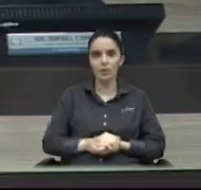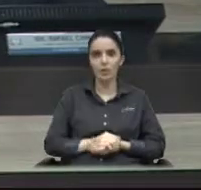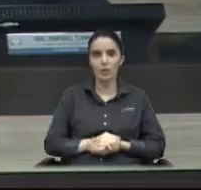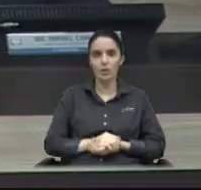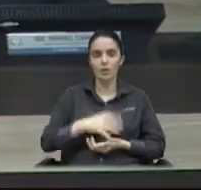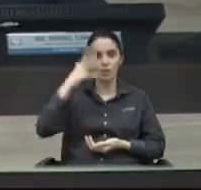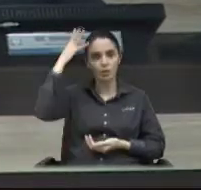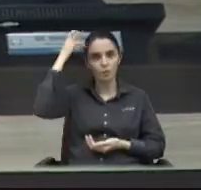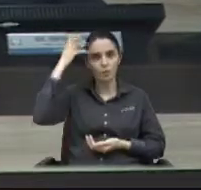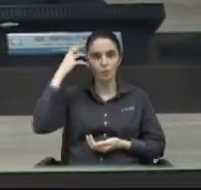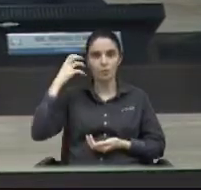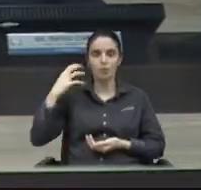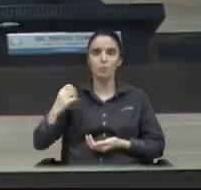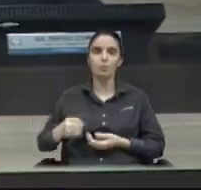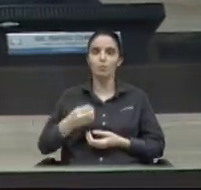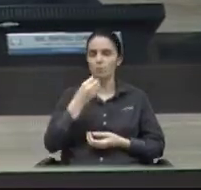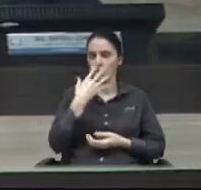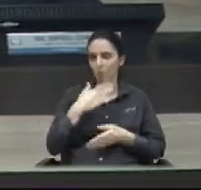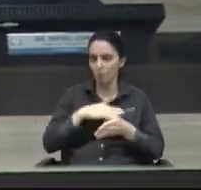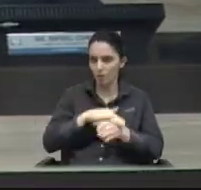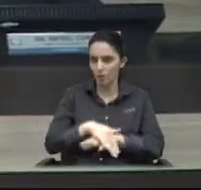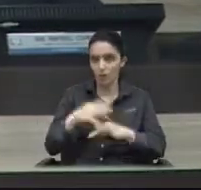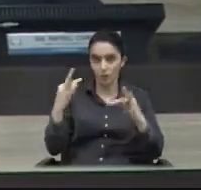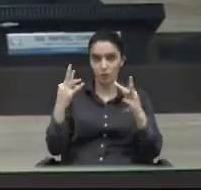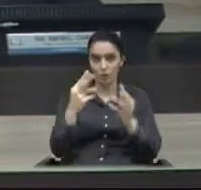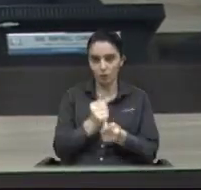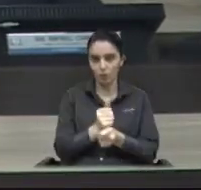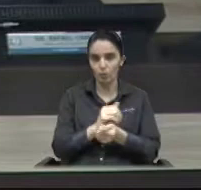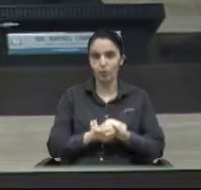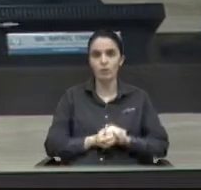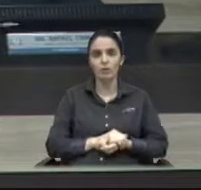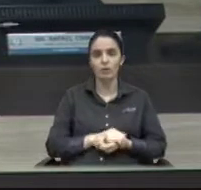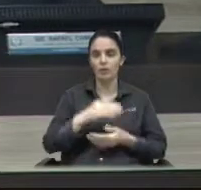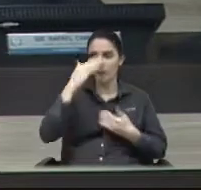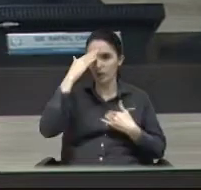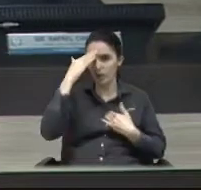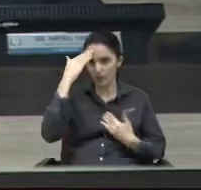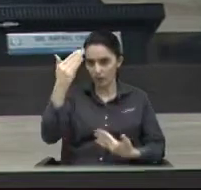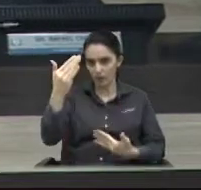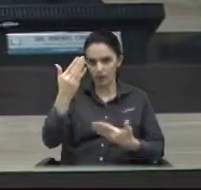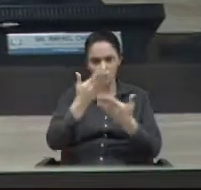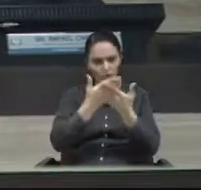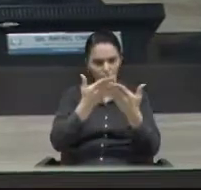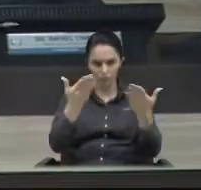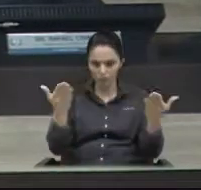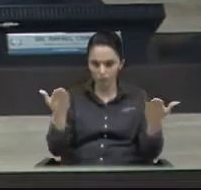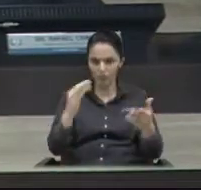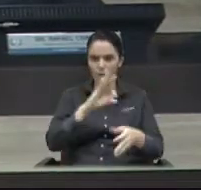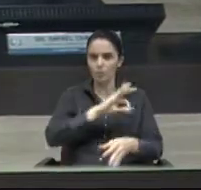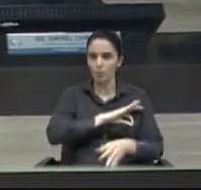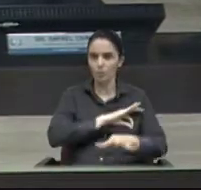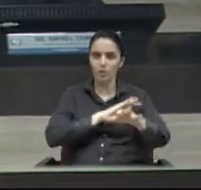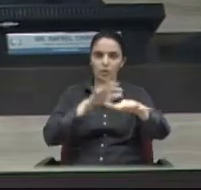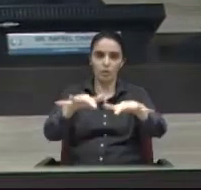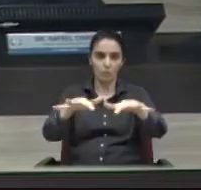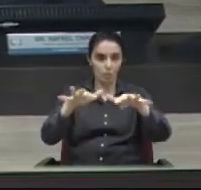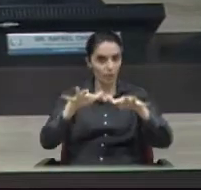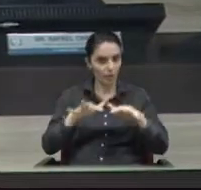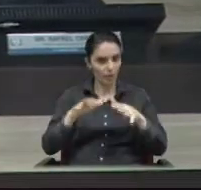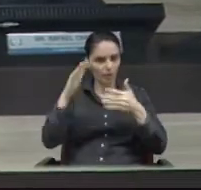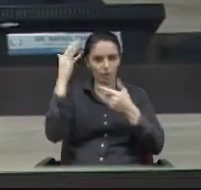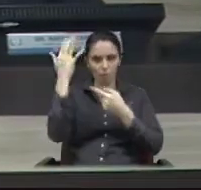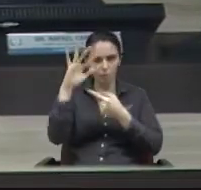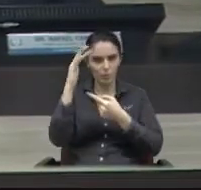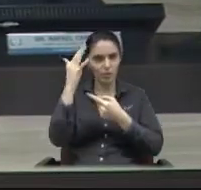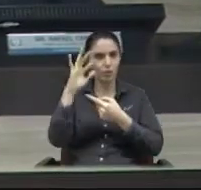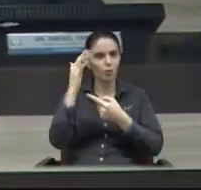bugu boa noite a todos agradeceu a presença de todos vocês a polícia militar parabenizar